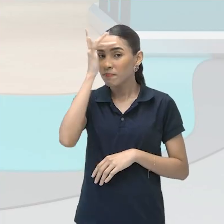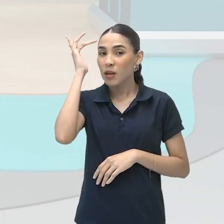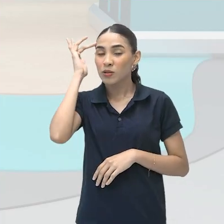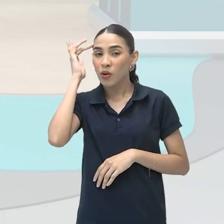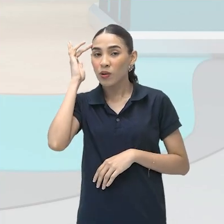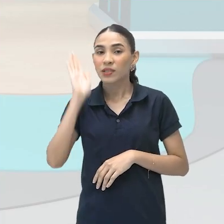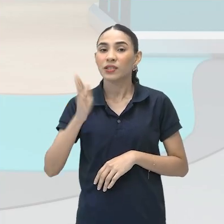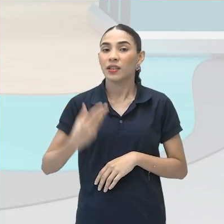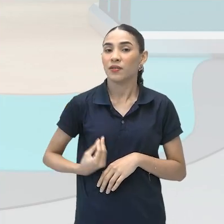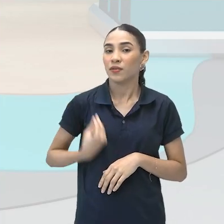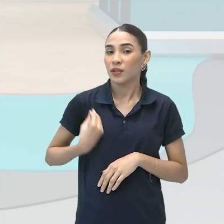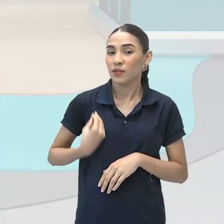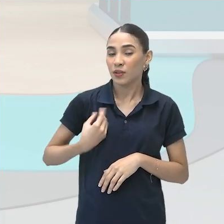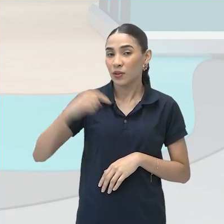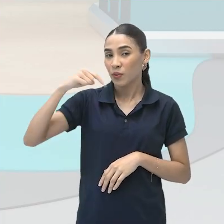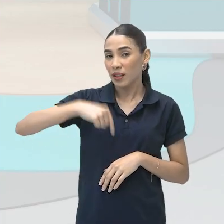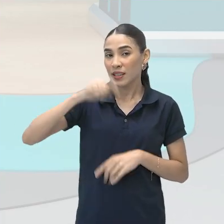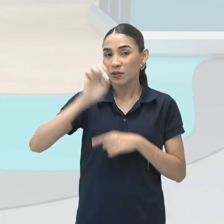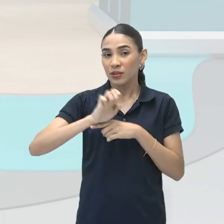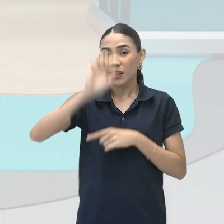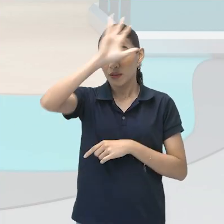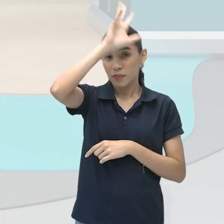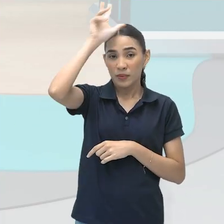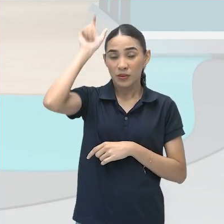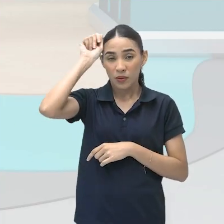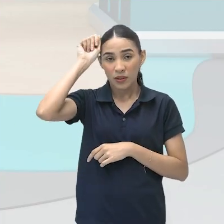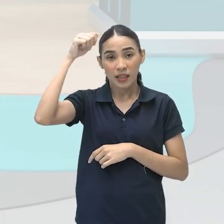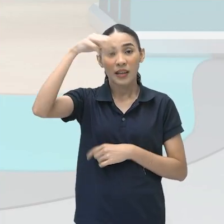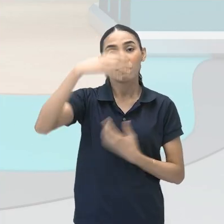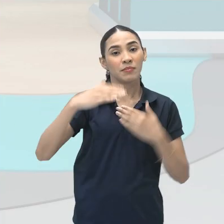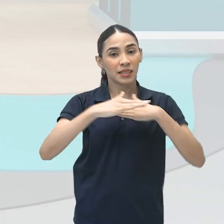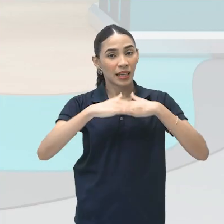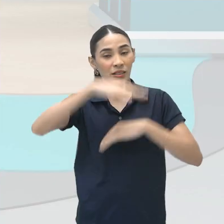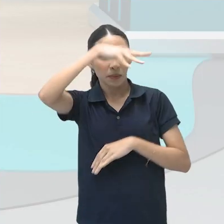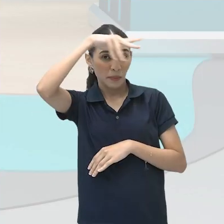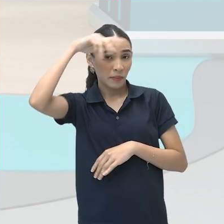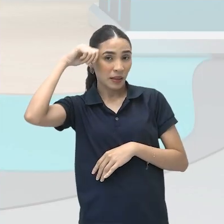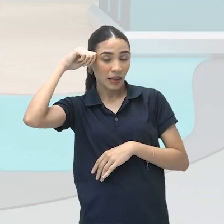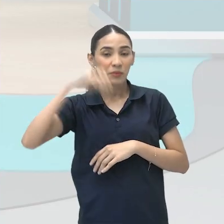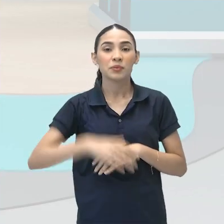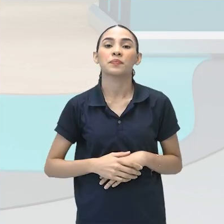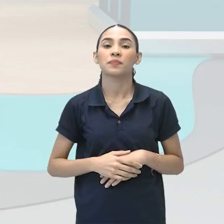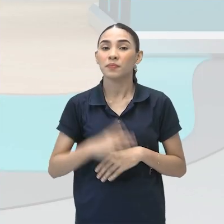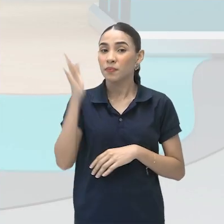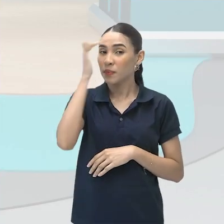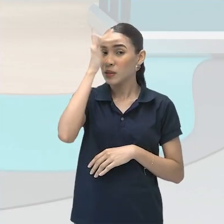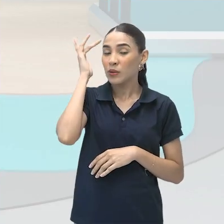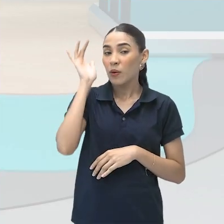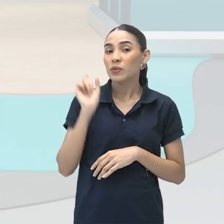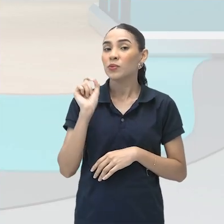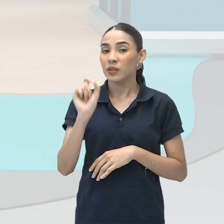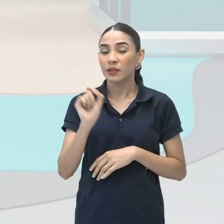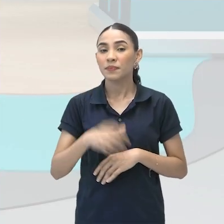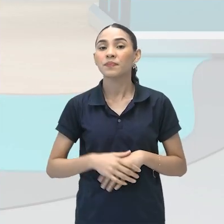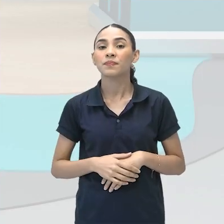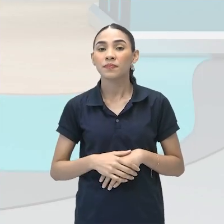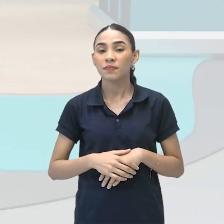que habitaram aqui o nosso estado, a cidade de Manaus e assim por diante. Pessoas que